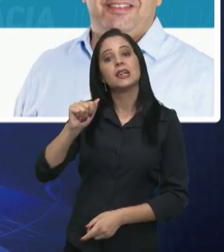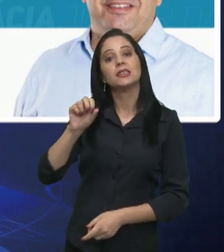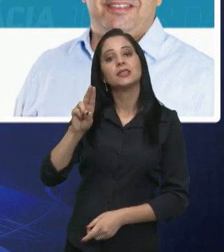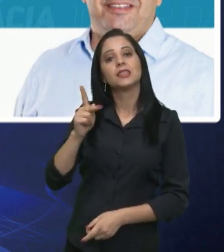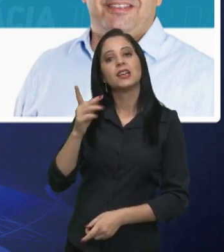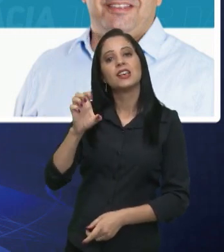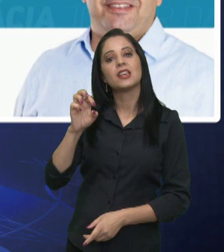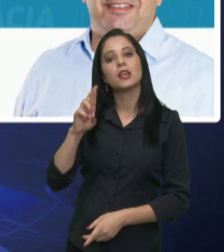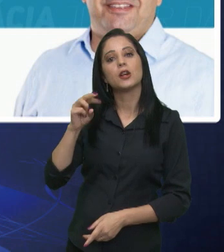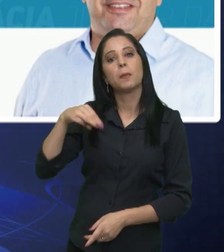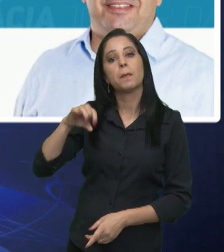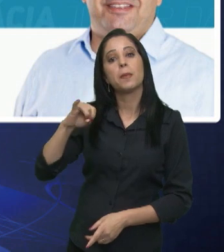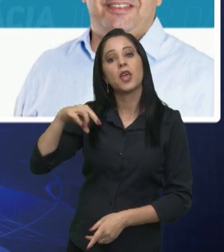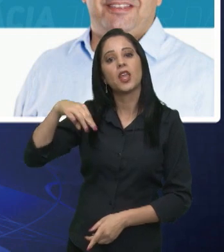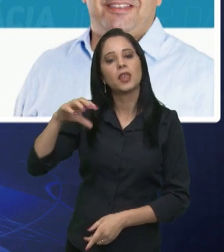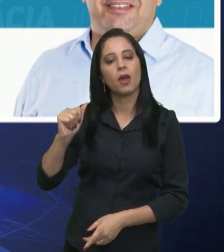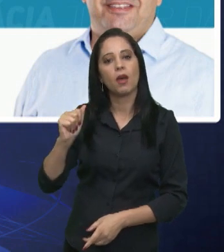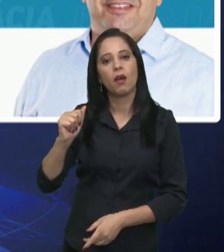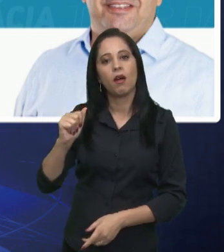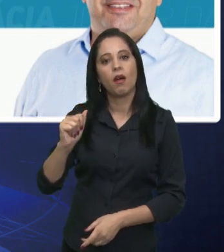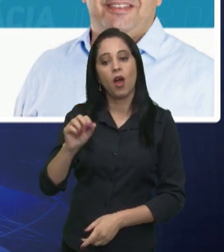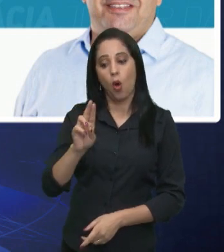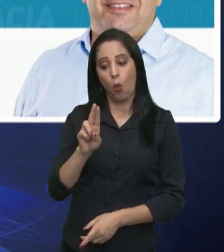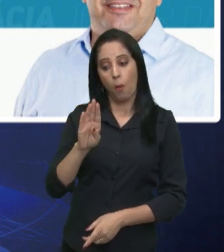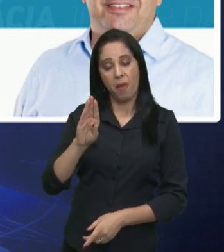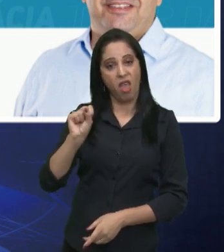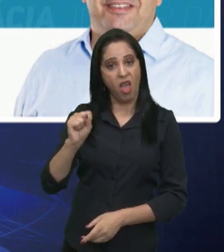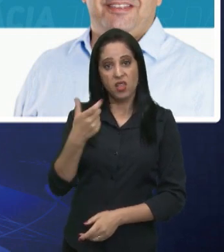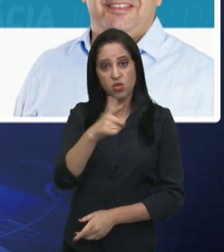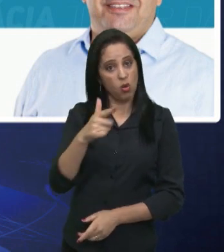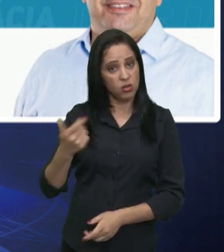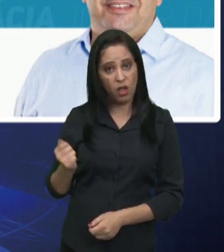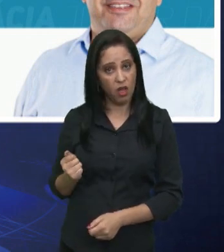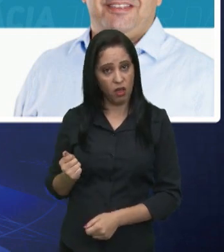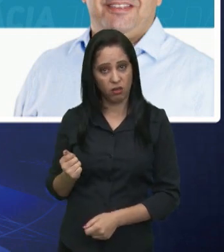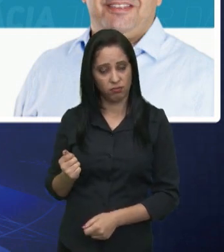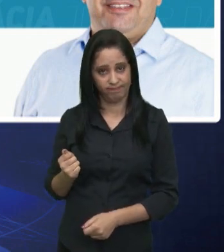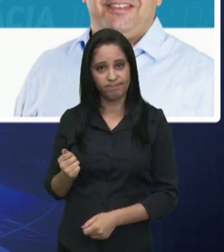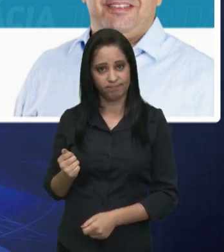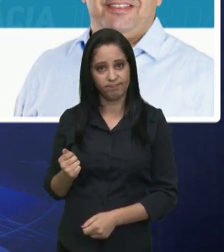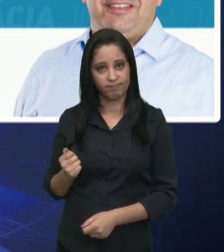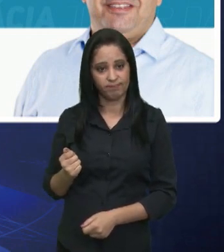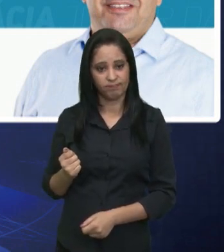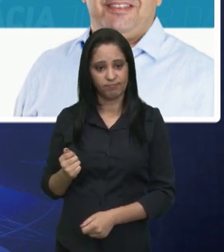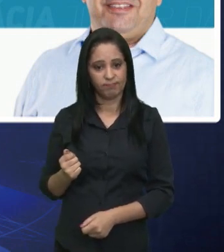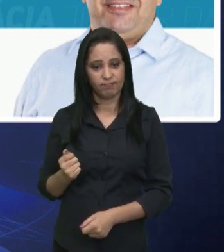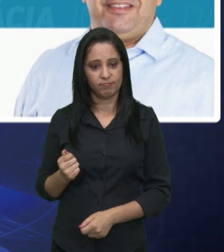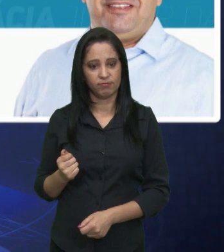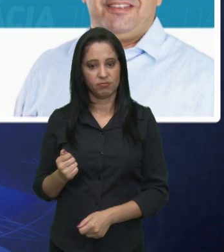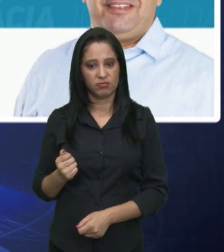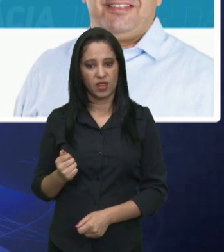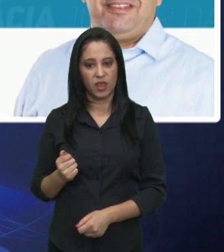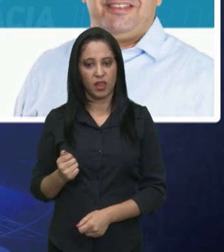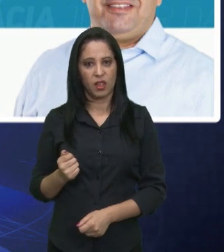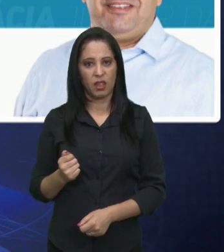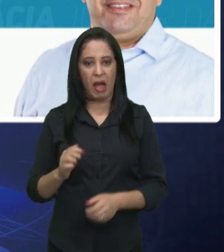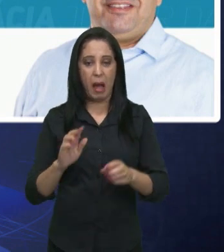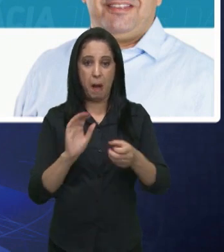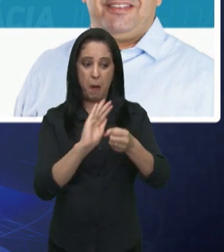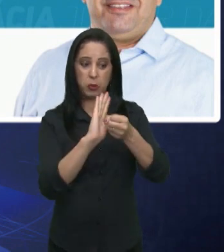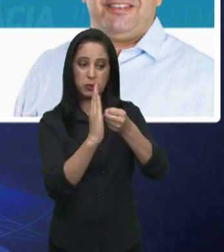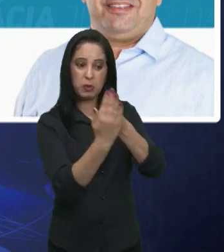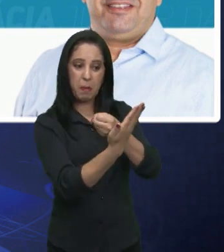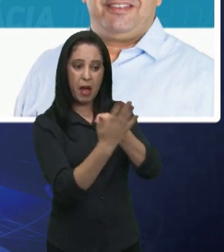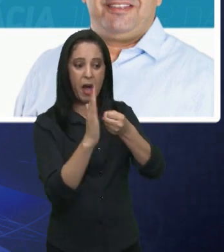para a população, e não tem. Regularização de bairro, que está lenta na cidade.